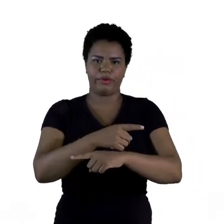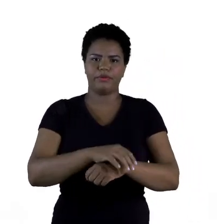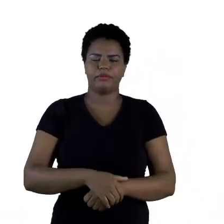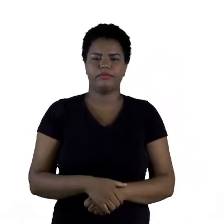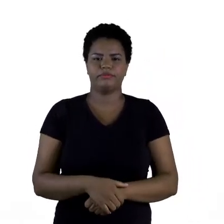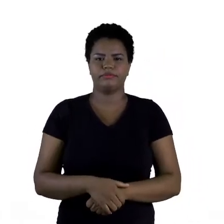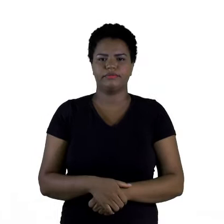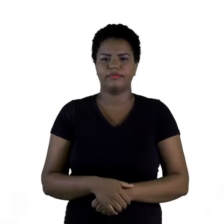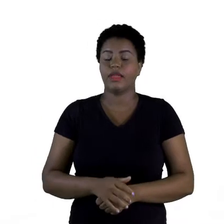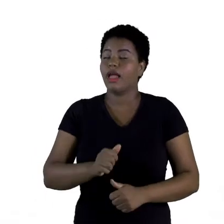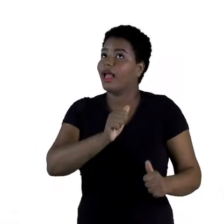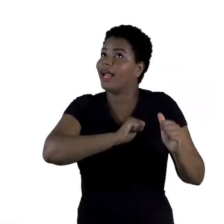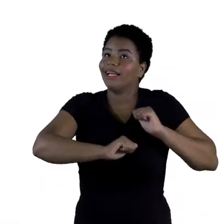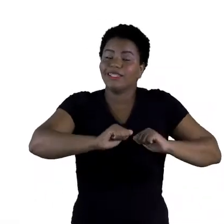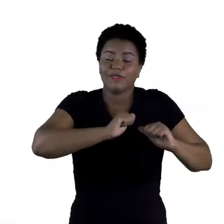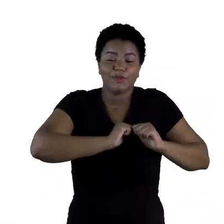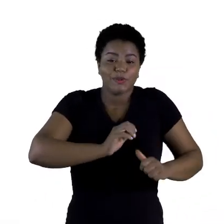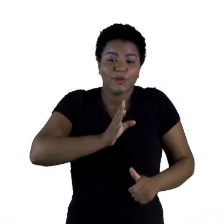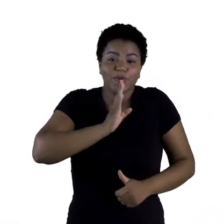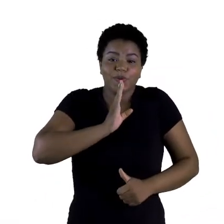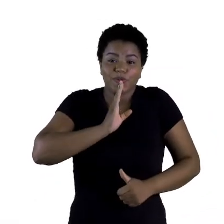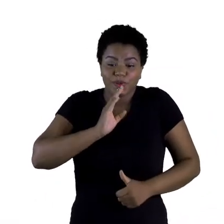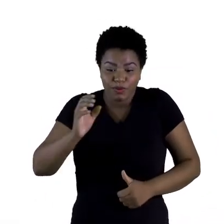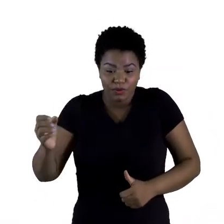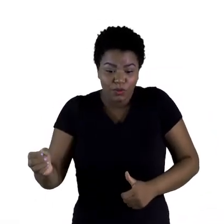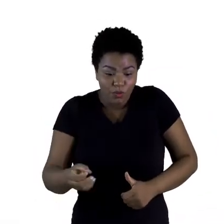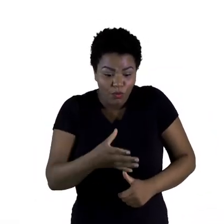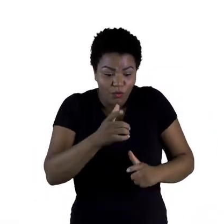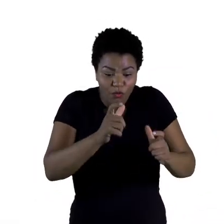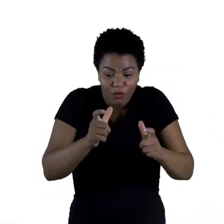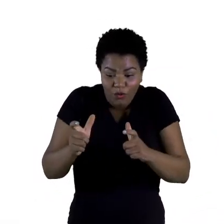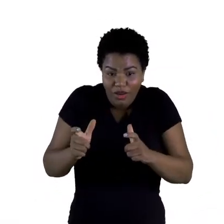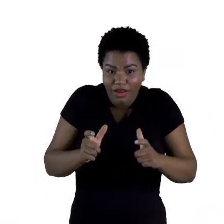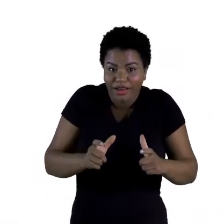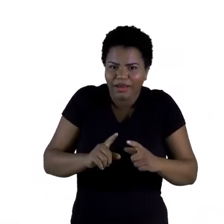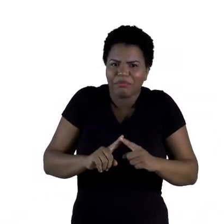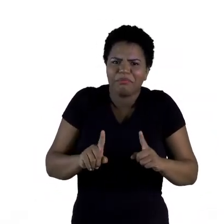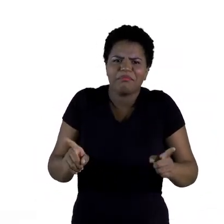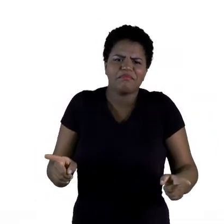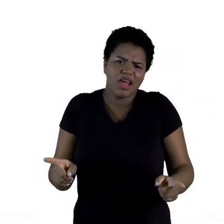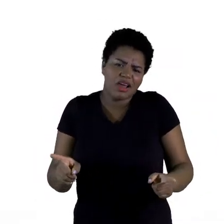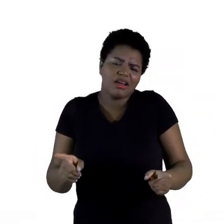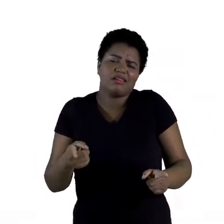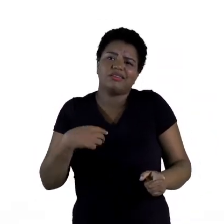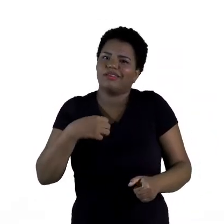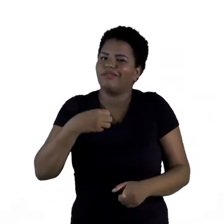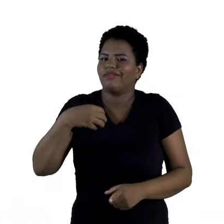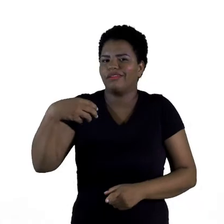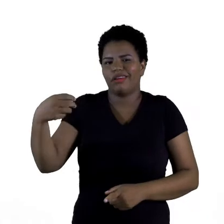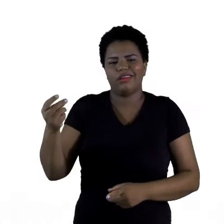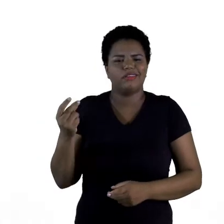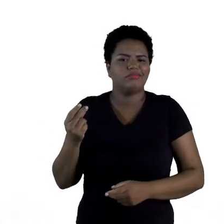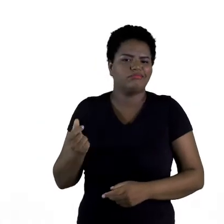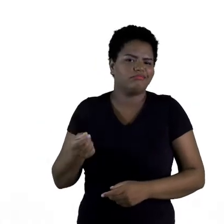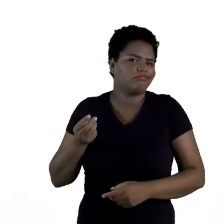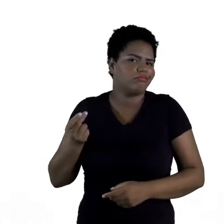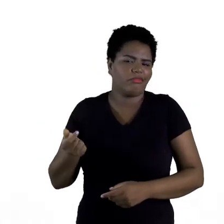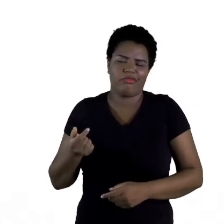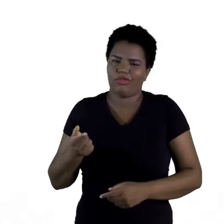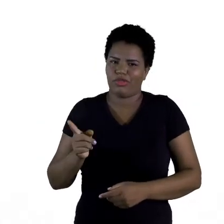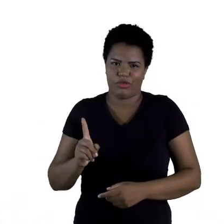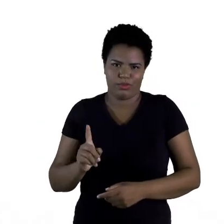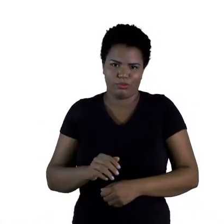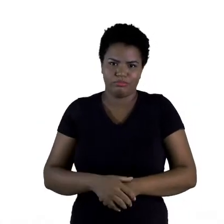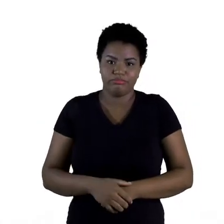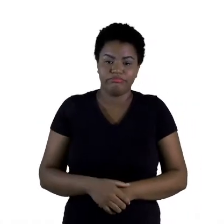Adora conhecer lugares novos, mas faz tempo que não viaja. Então, esse entretanto dá